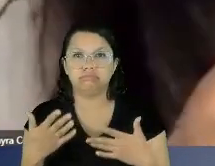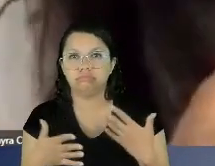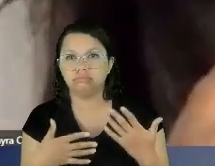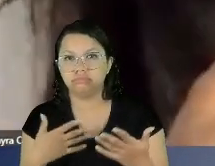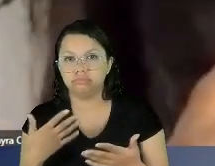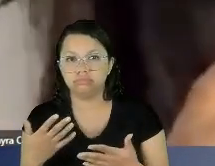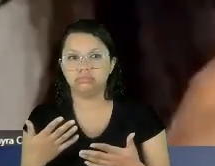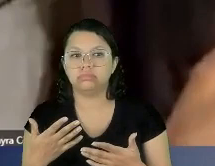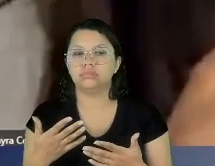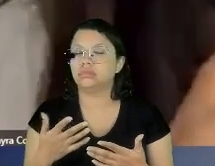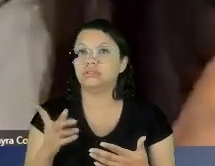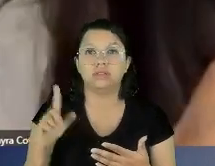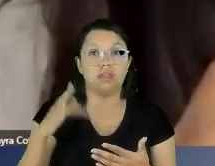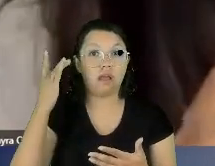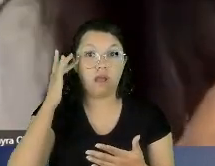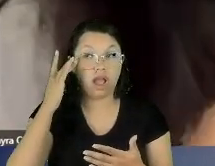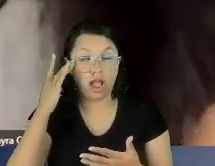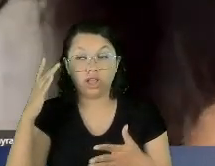eu